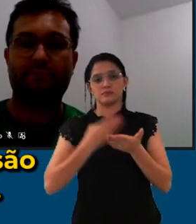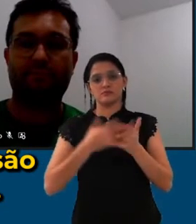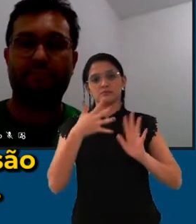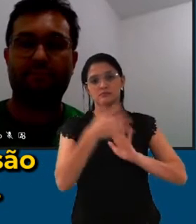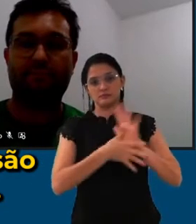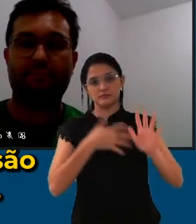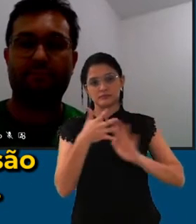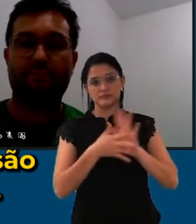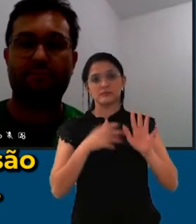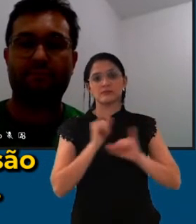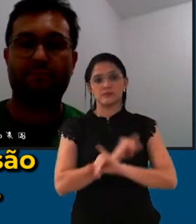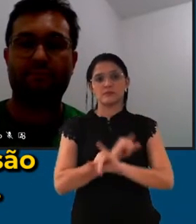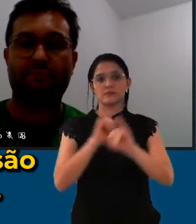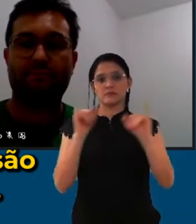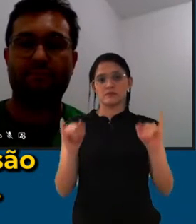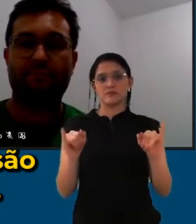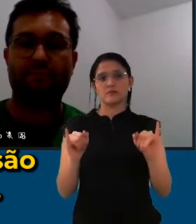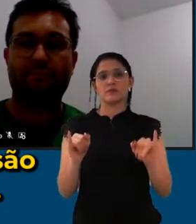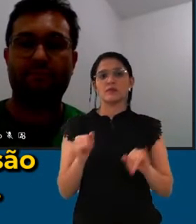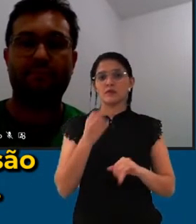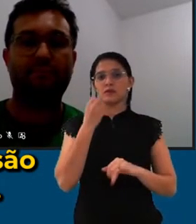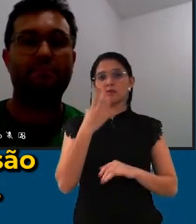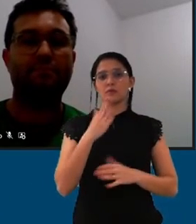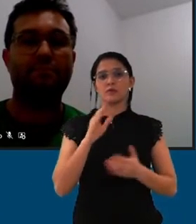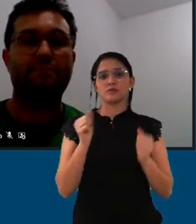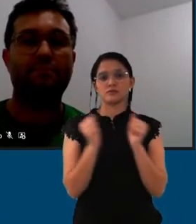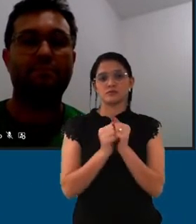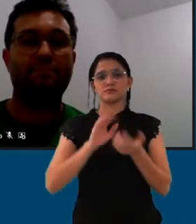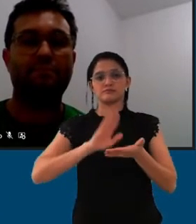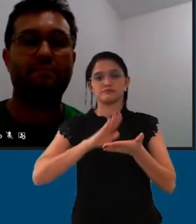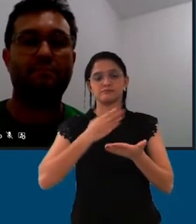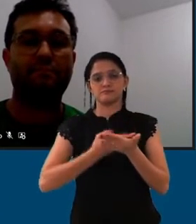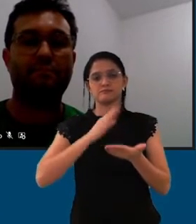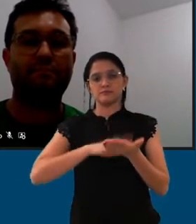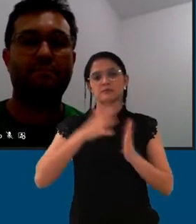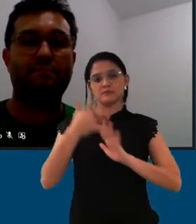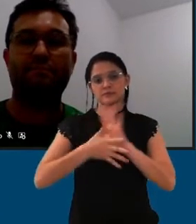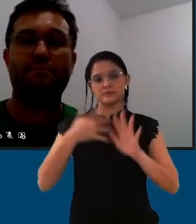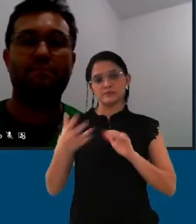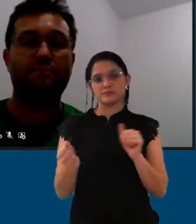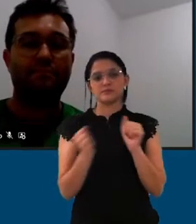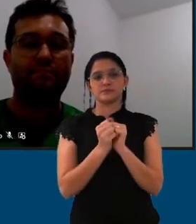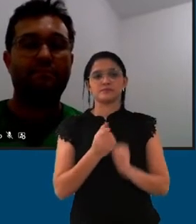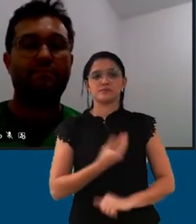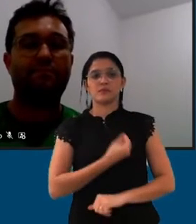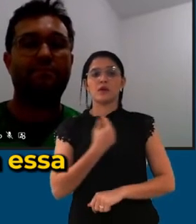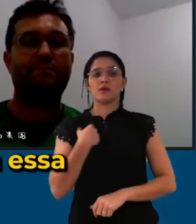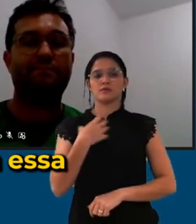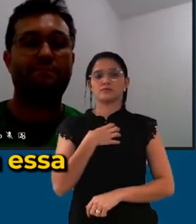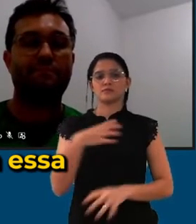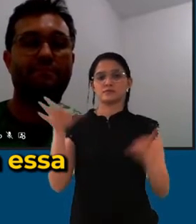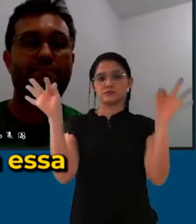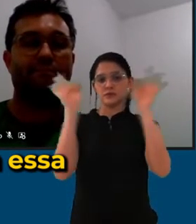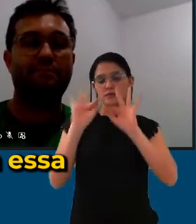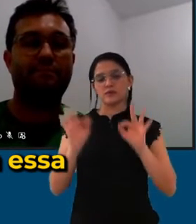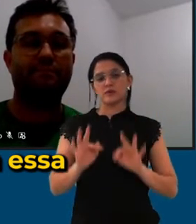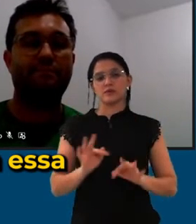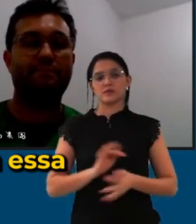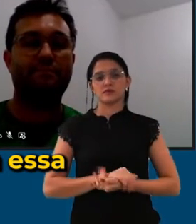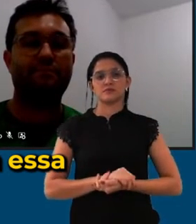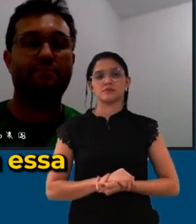com a transmissão com os profissionais de Libras, nem sei, fico muito feliz com